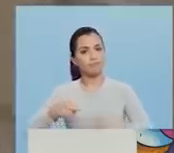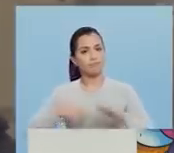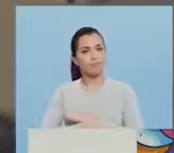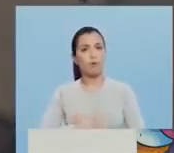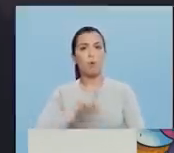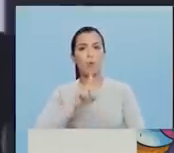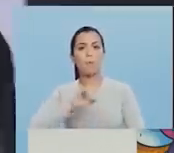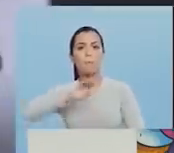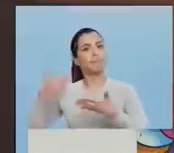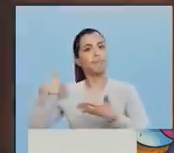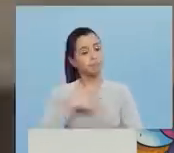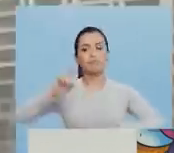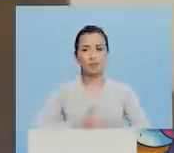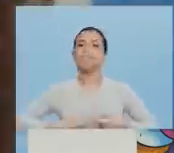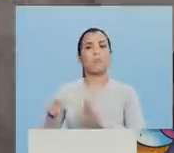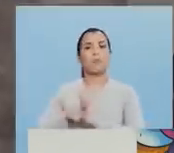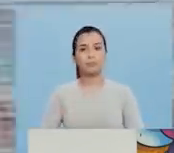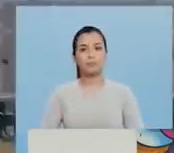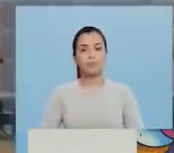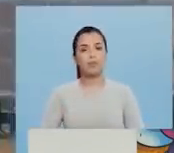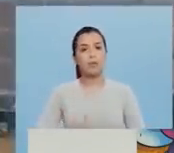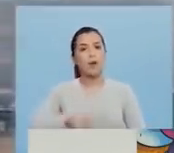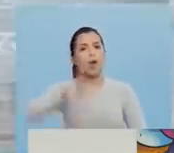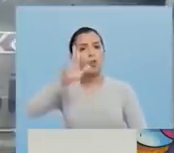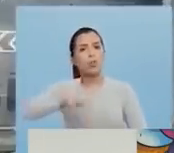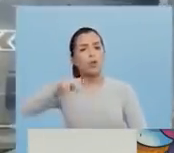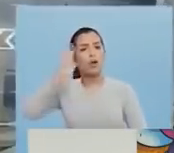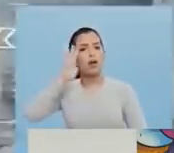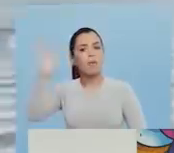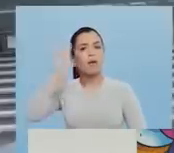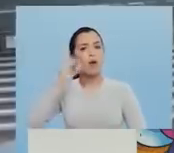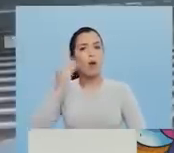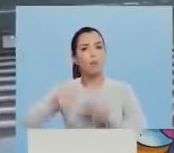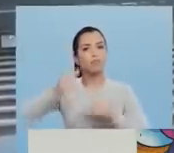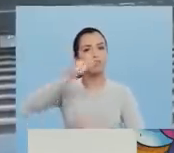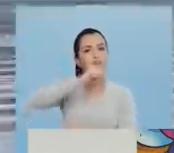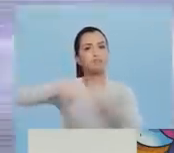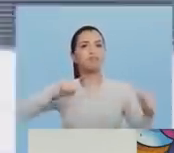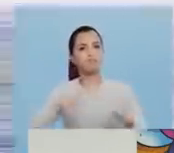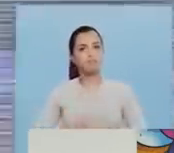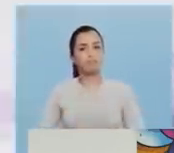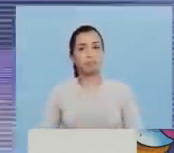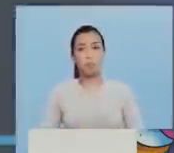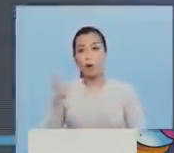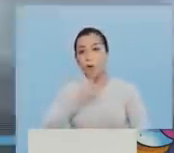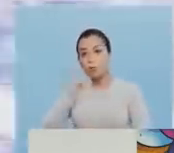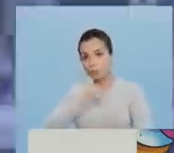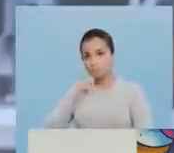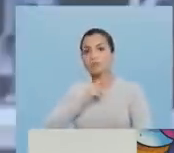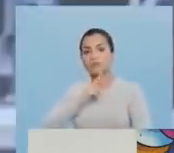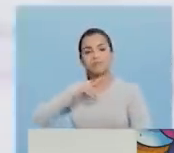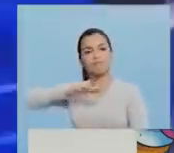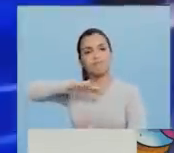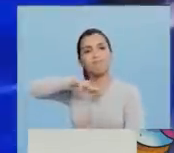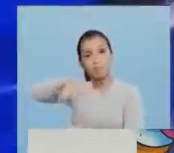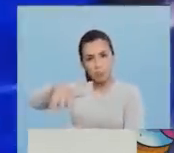investir R$1 bilhão no aumento per ano, só que eu jamais poderia imaginar como isso seria decisivo. Uma emergência global. Tem